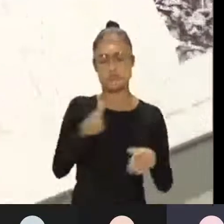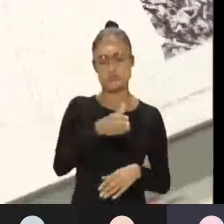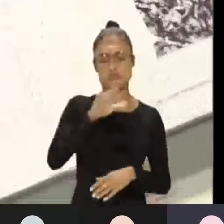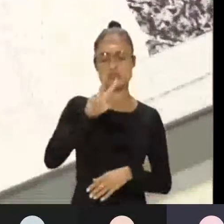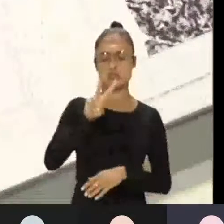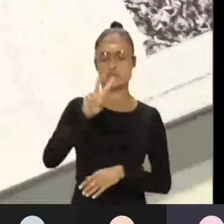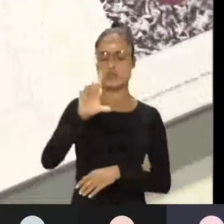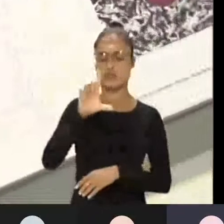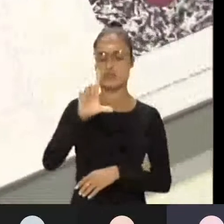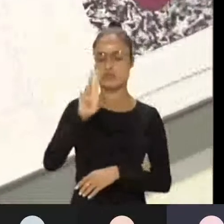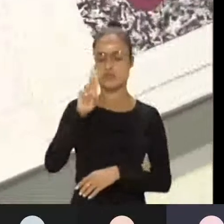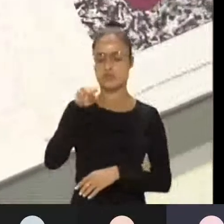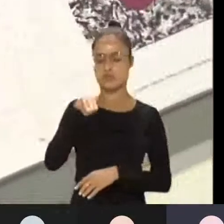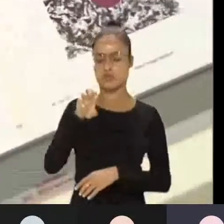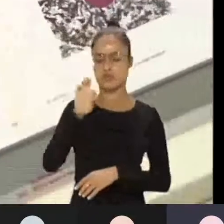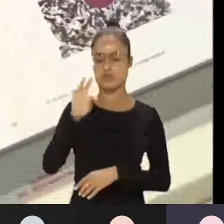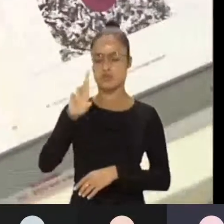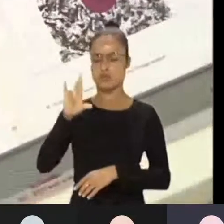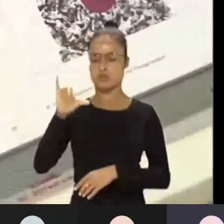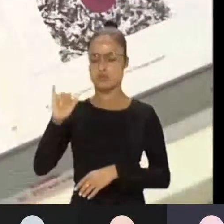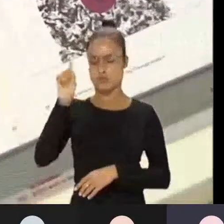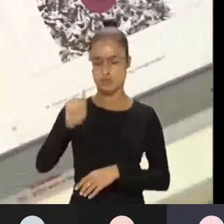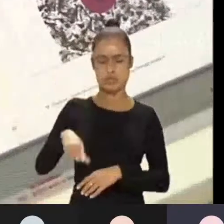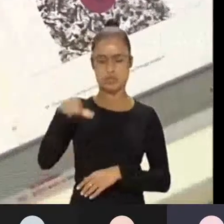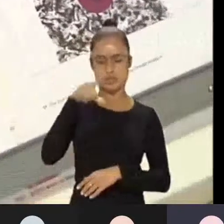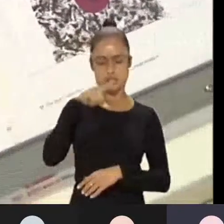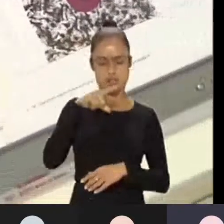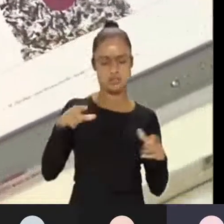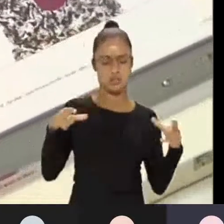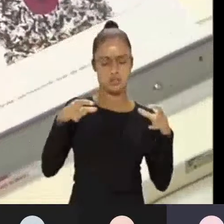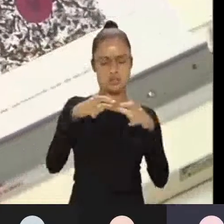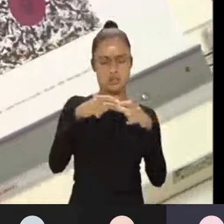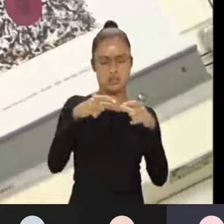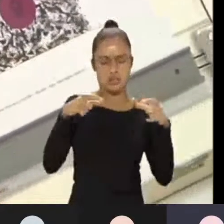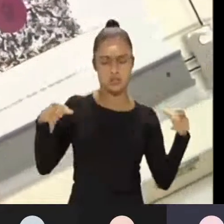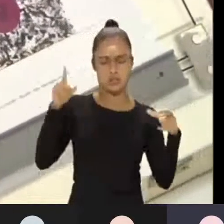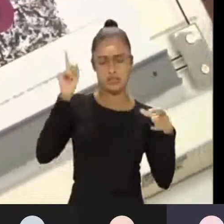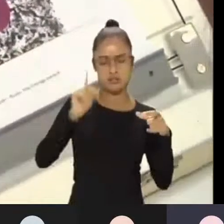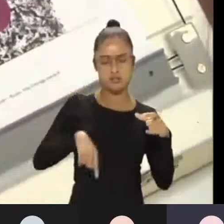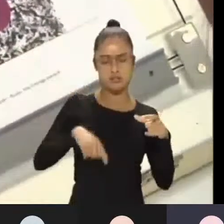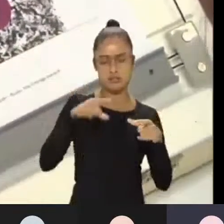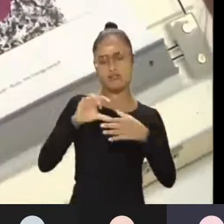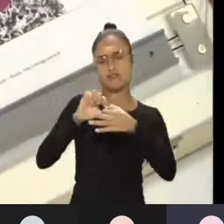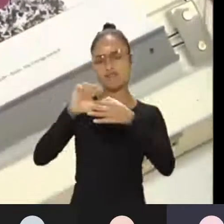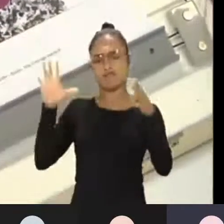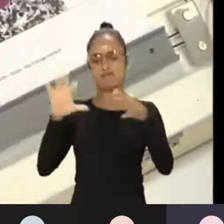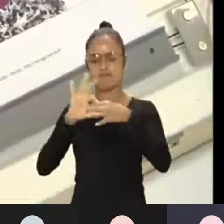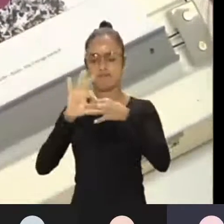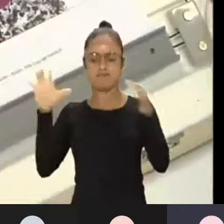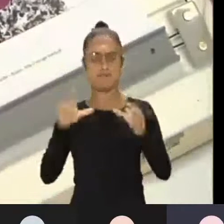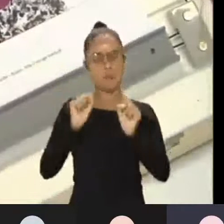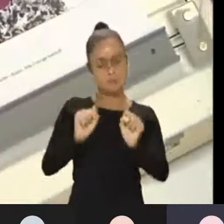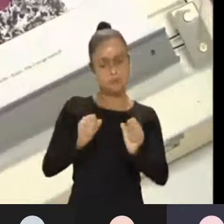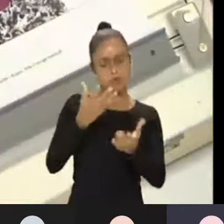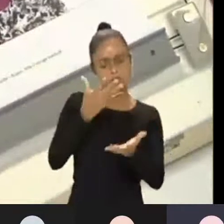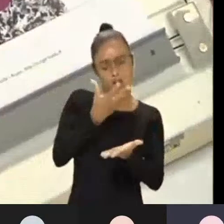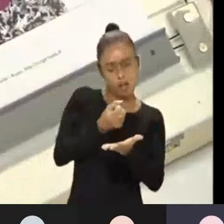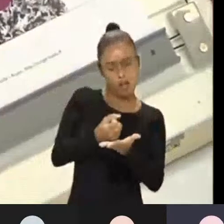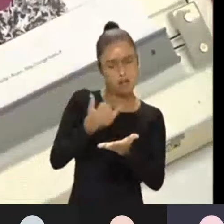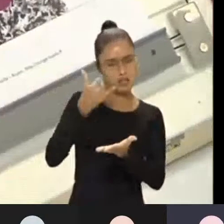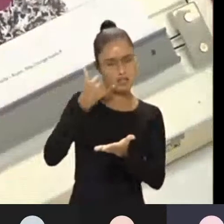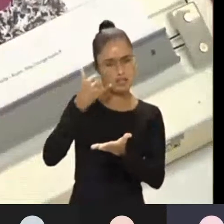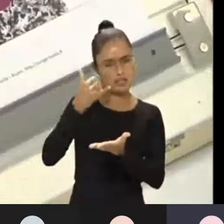alguns cartões de realidade aumentada. Então, hoje em dia, você pode utilizar o celular e